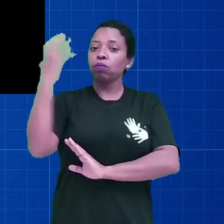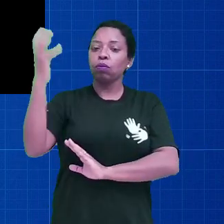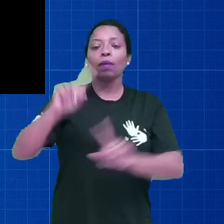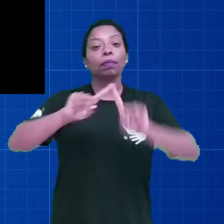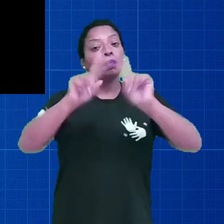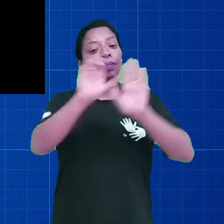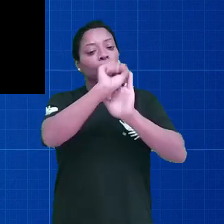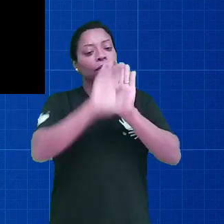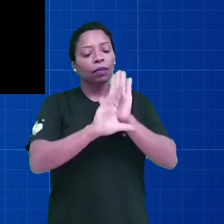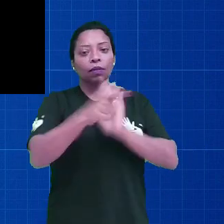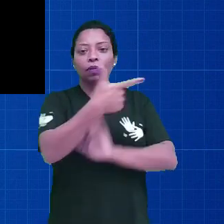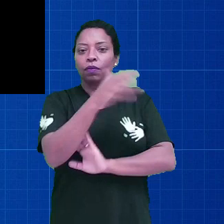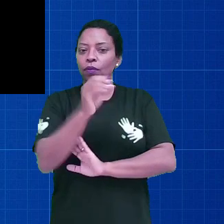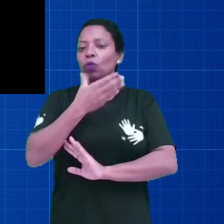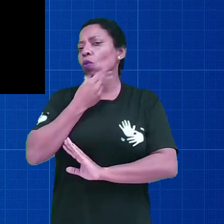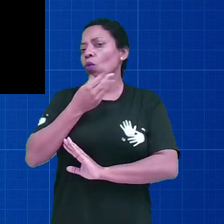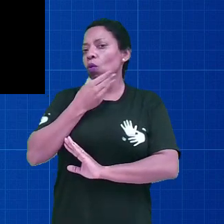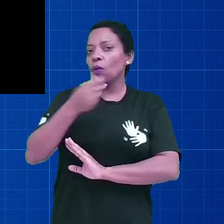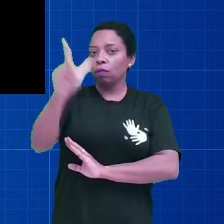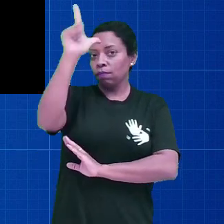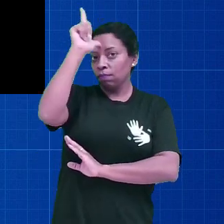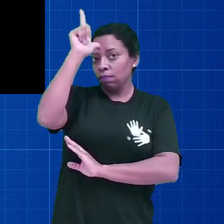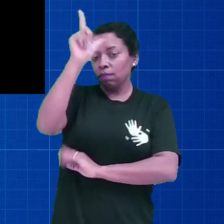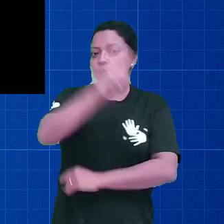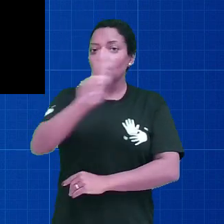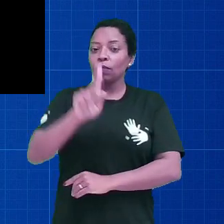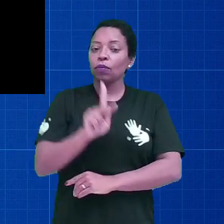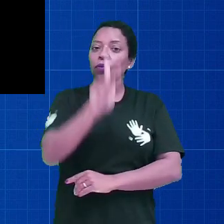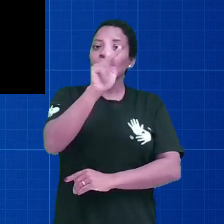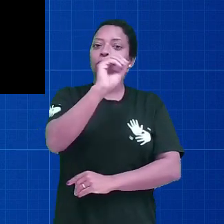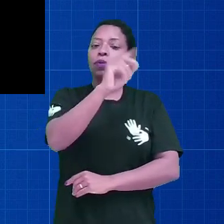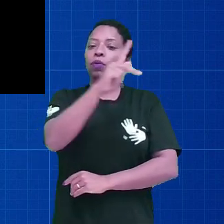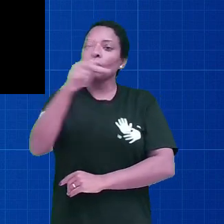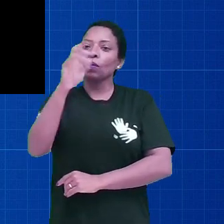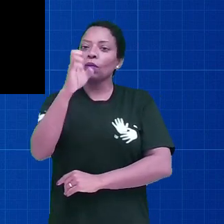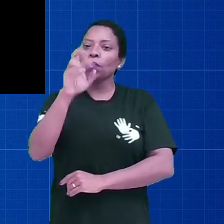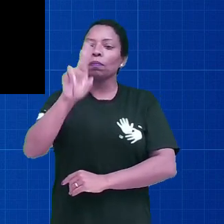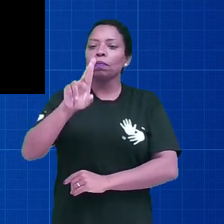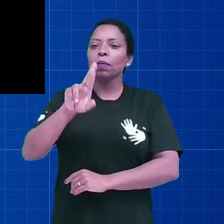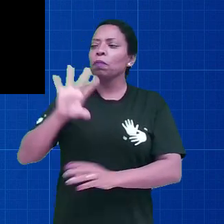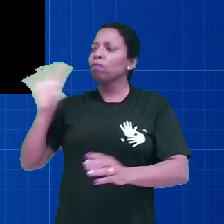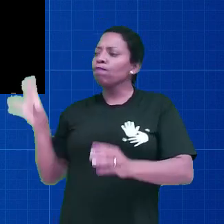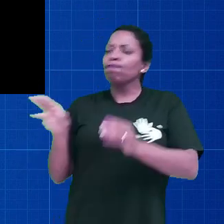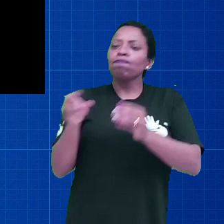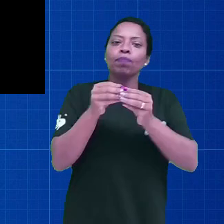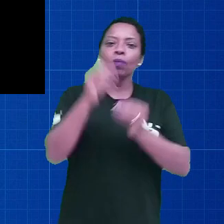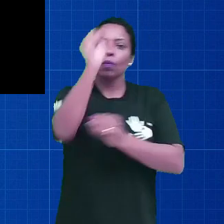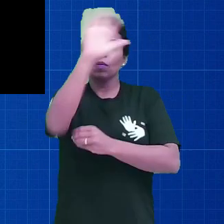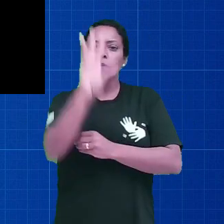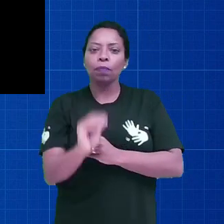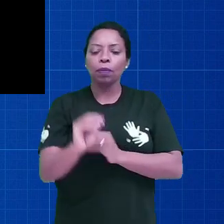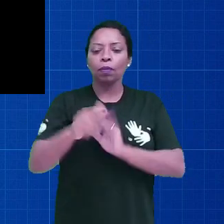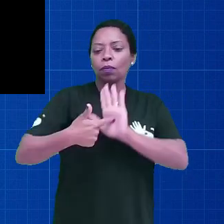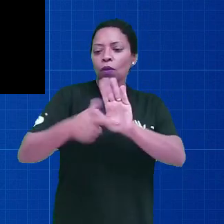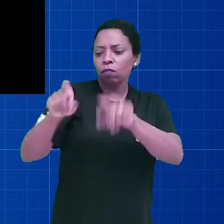Köppen, alemão, tomou como base um mapa de um fisiologista, né, um mapa de vegetação